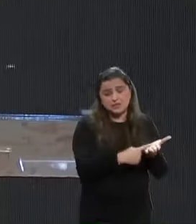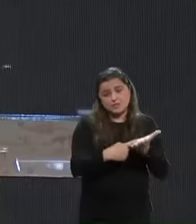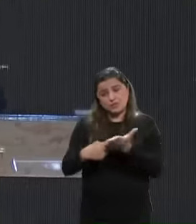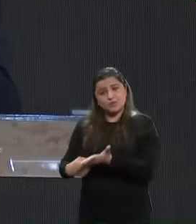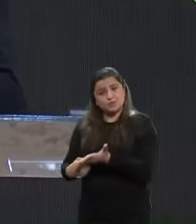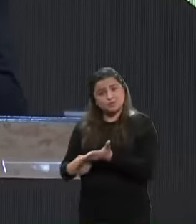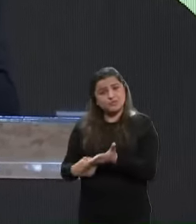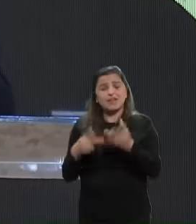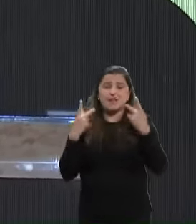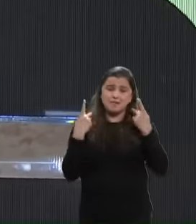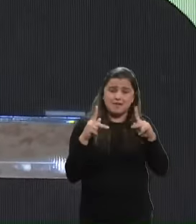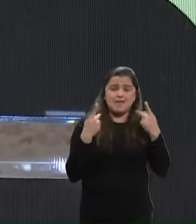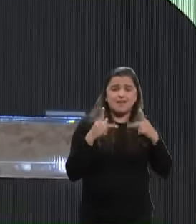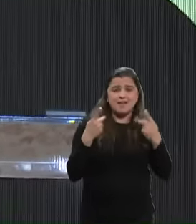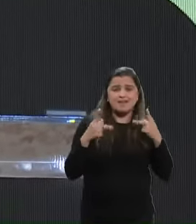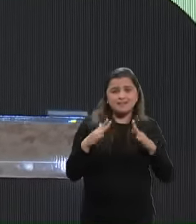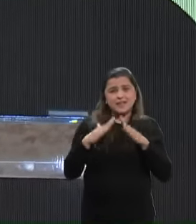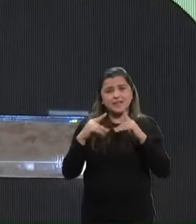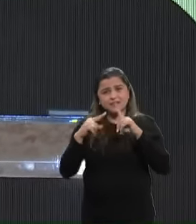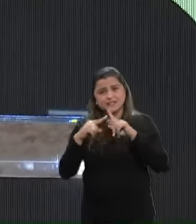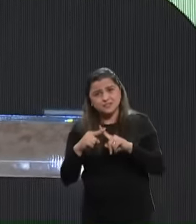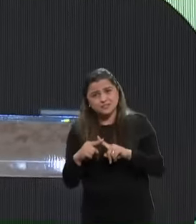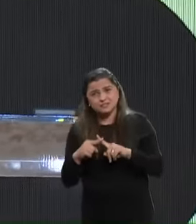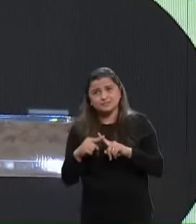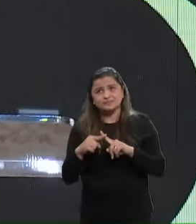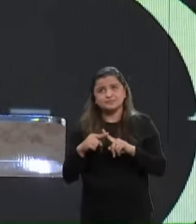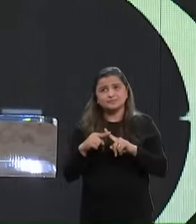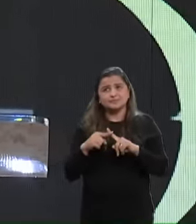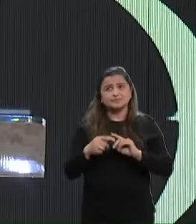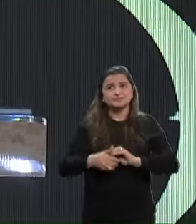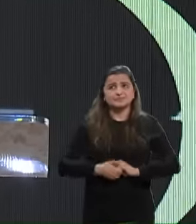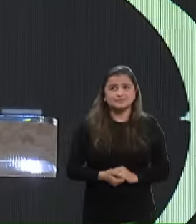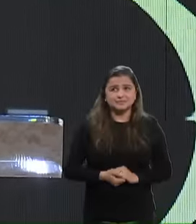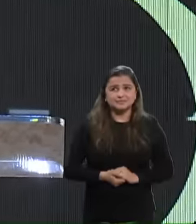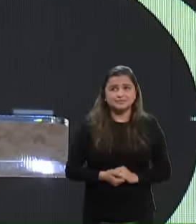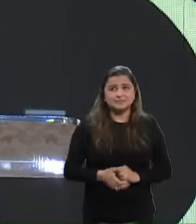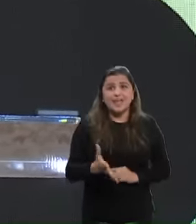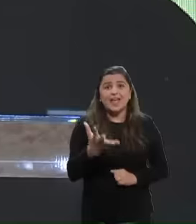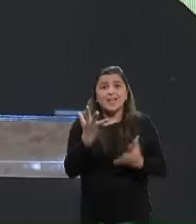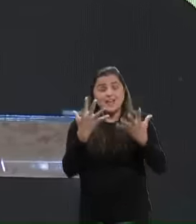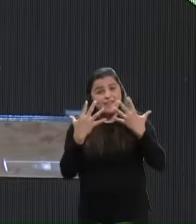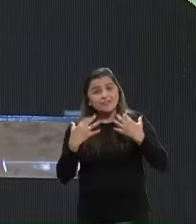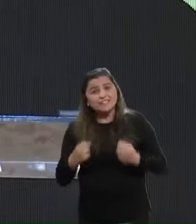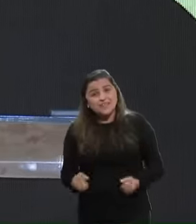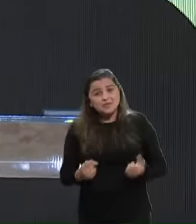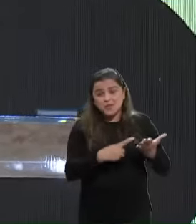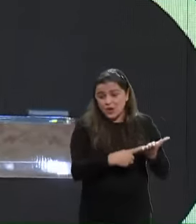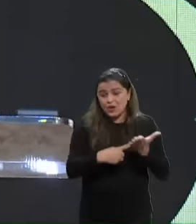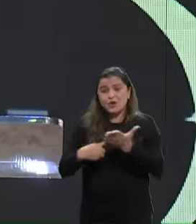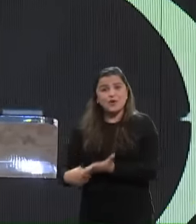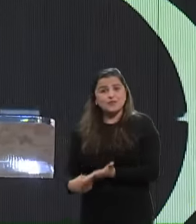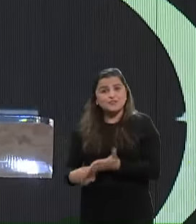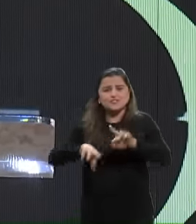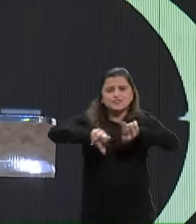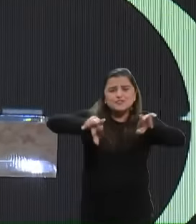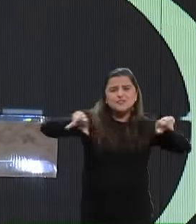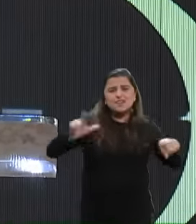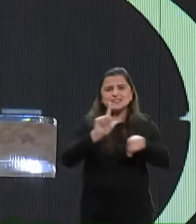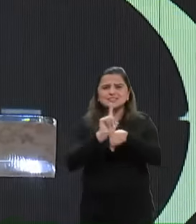em suas igrejas. Agora de tarde me chegou muito convite de muitas lagoinhas. Graças a